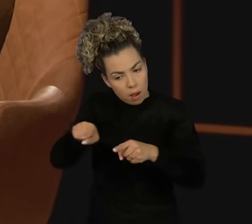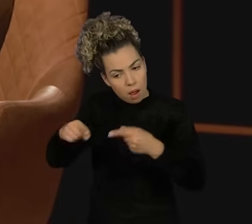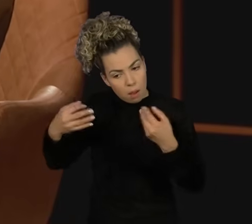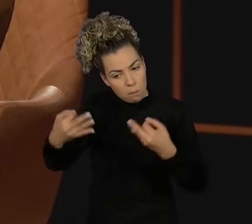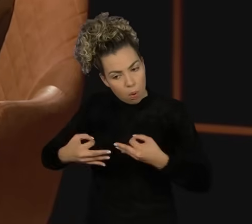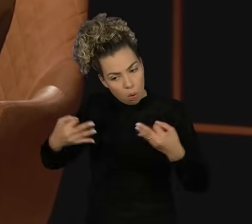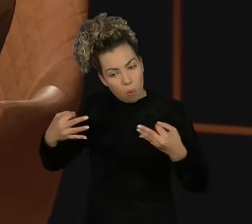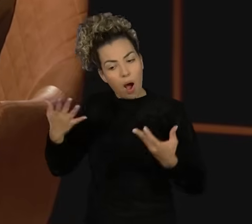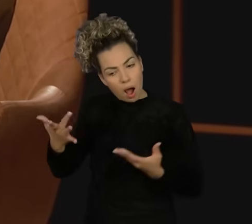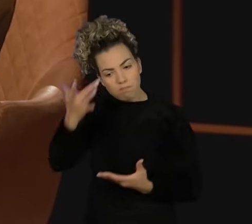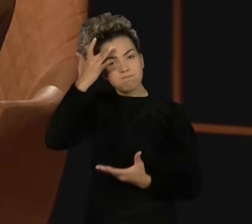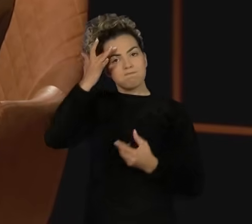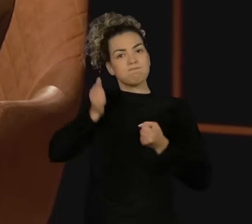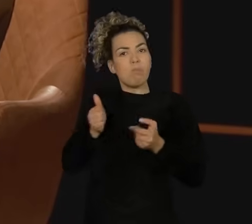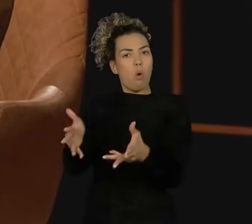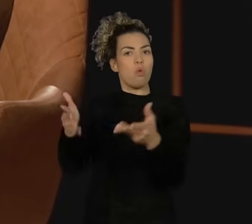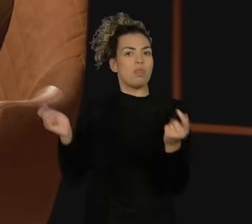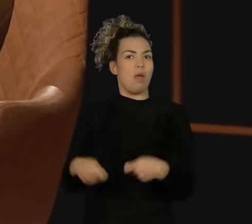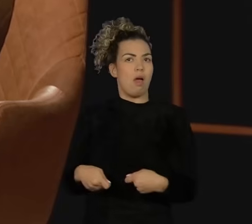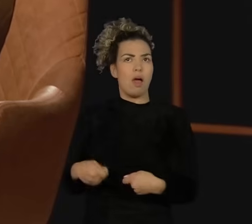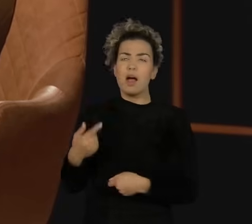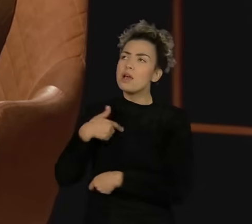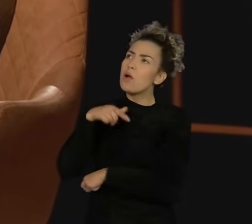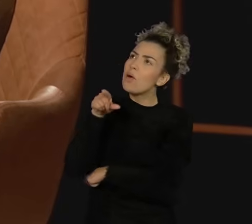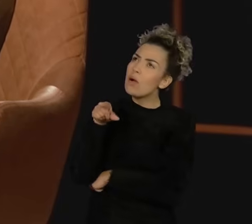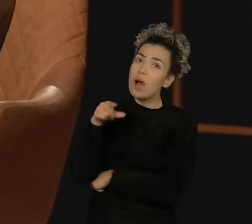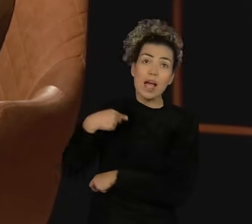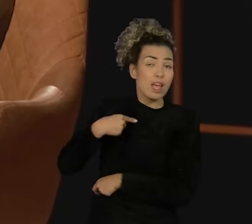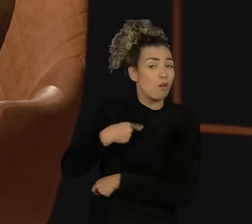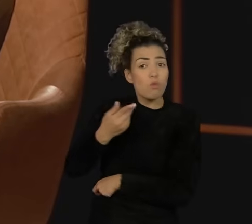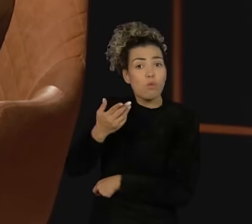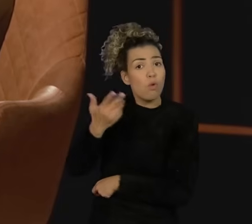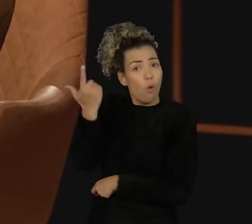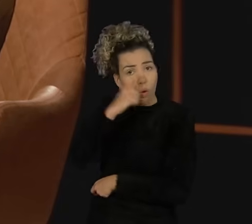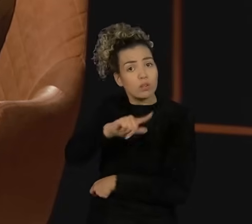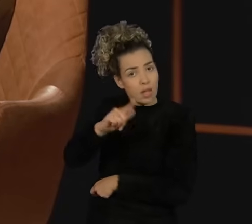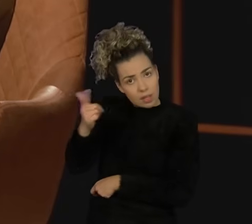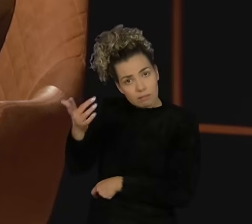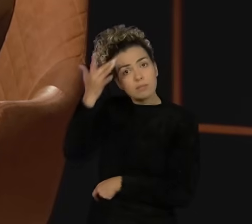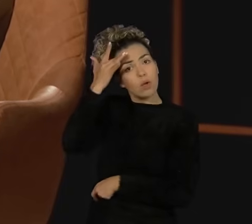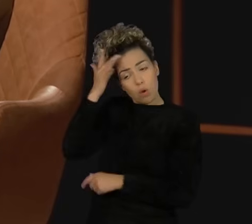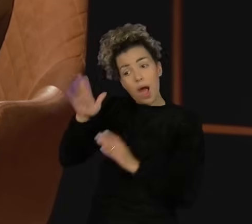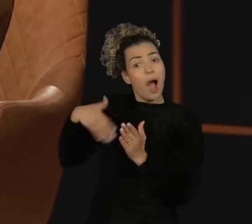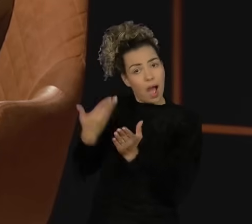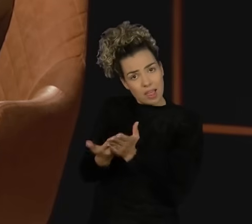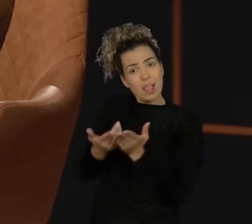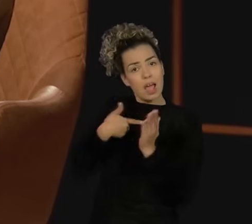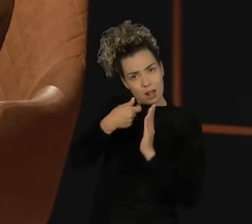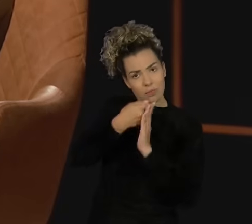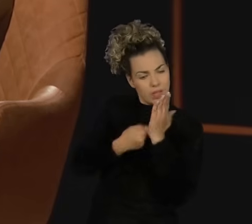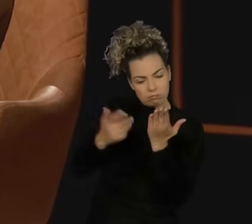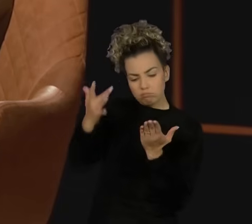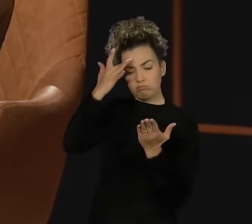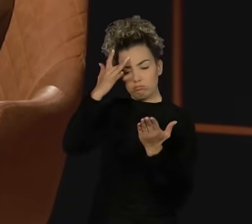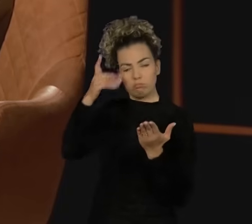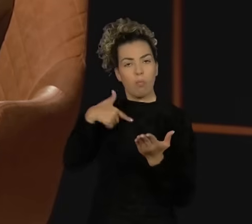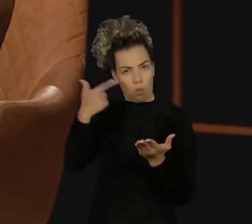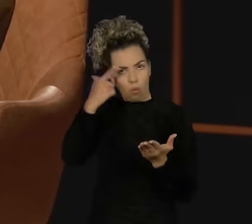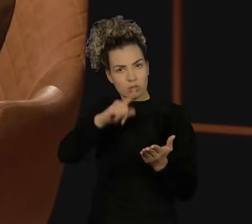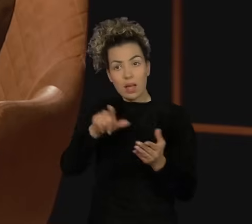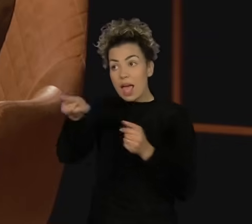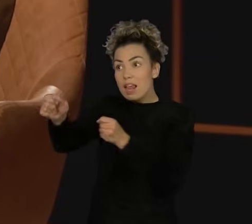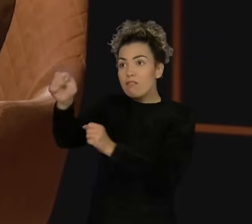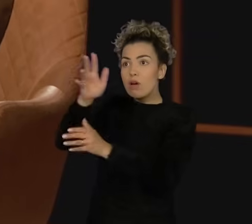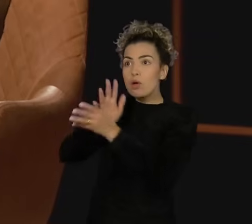você consegue decorar esse texto. E eu sempre tive facilidade de decorar texto, tenho até hoje. Mas quando ele falou isso, eu